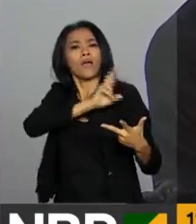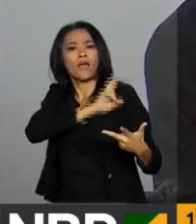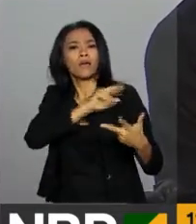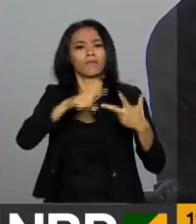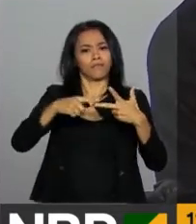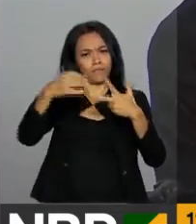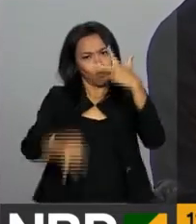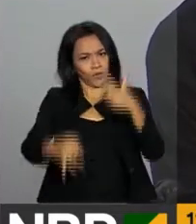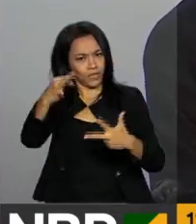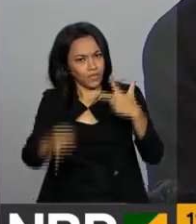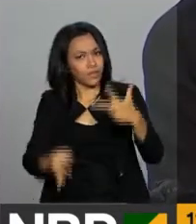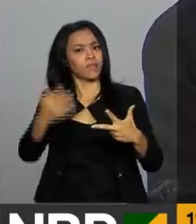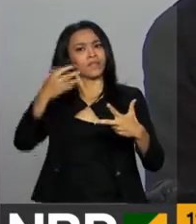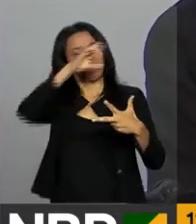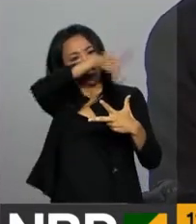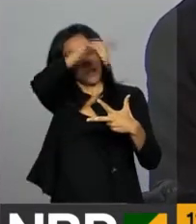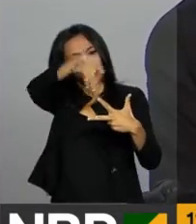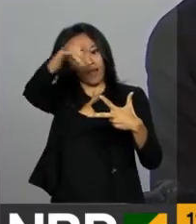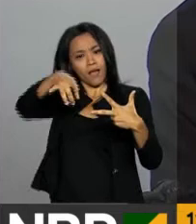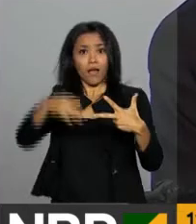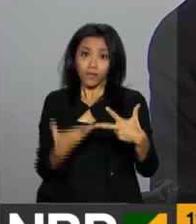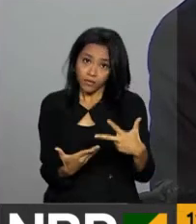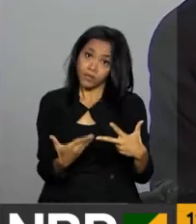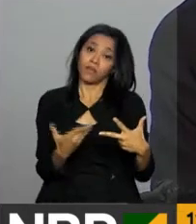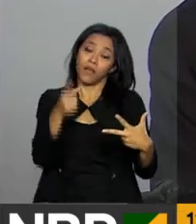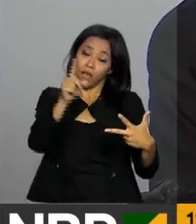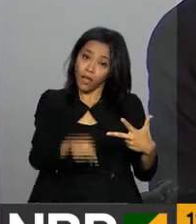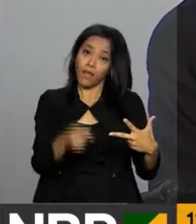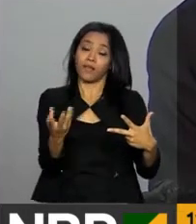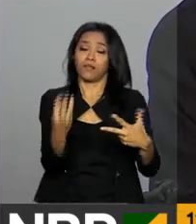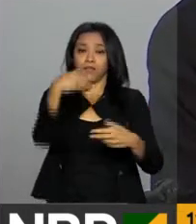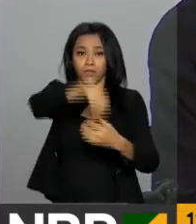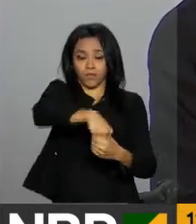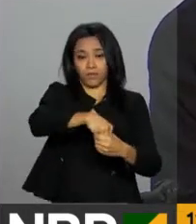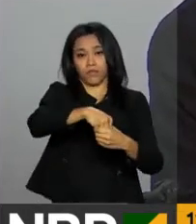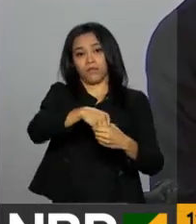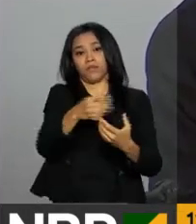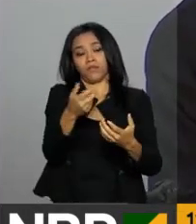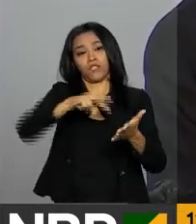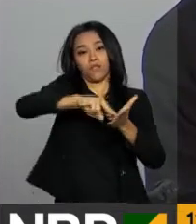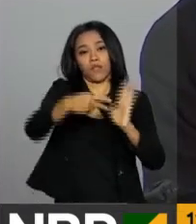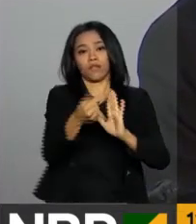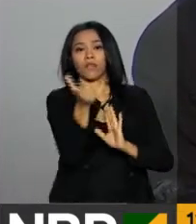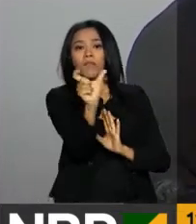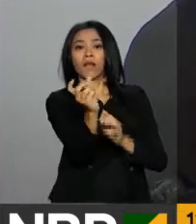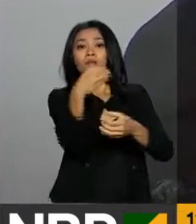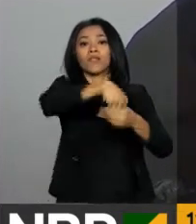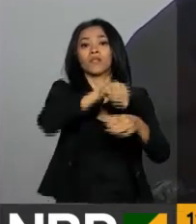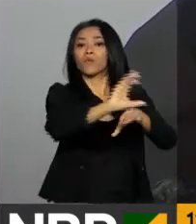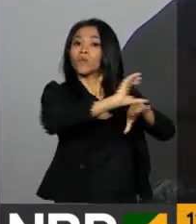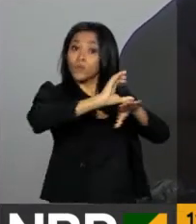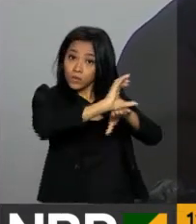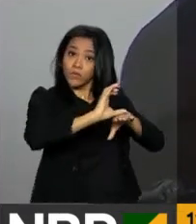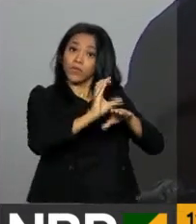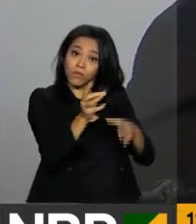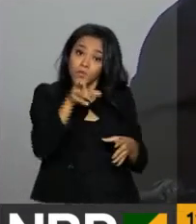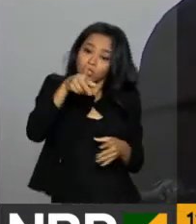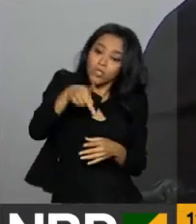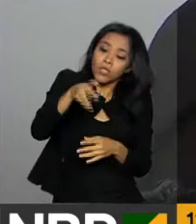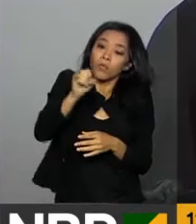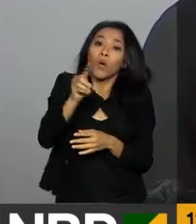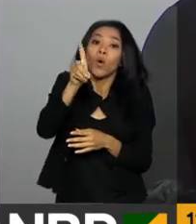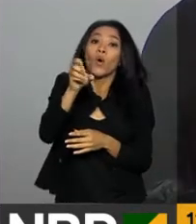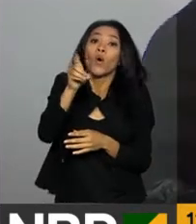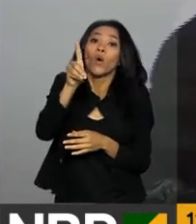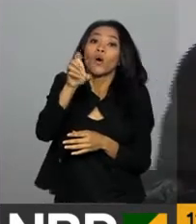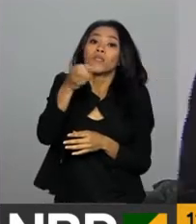a função executiva função judiciária são exercidos por tais e quais as entidades ou autoridades essa é a selecção